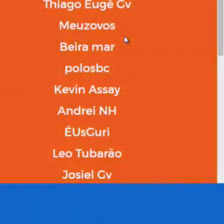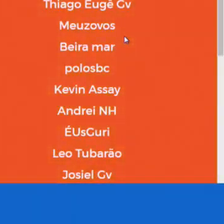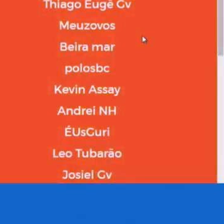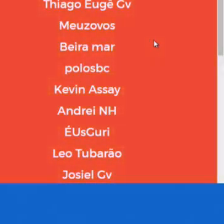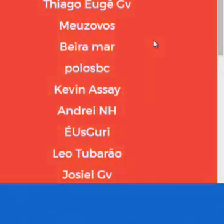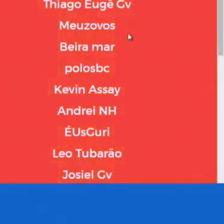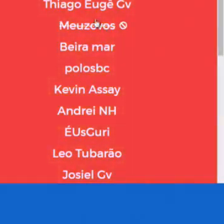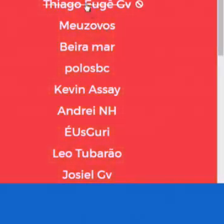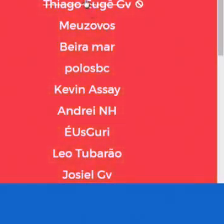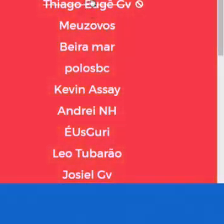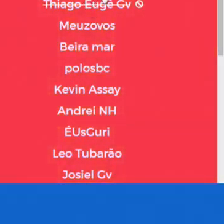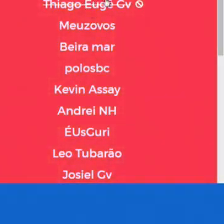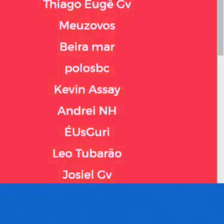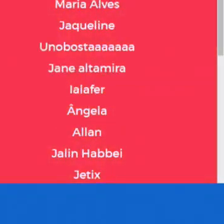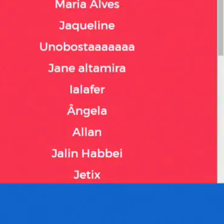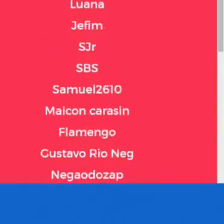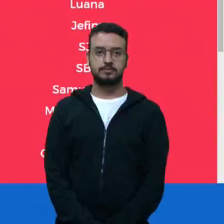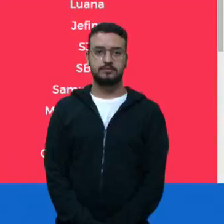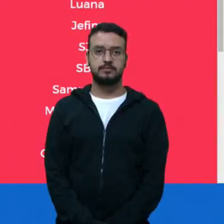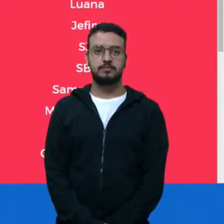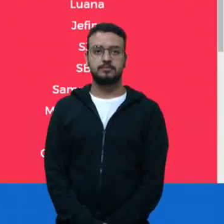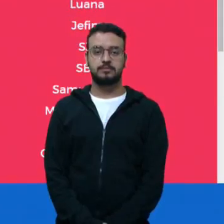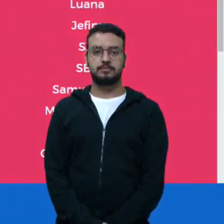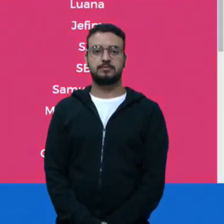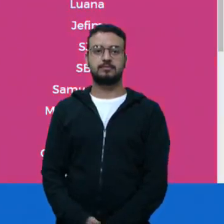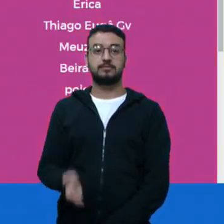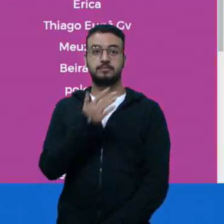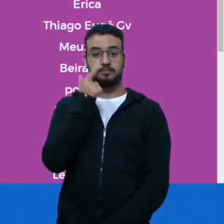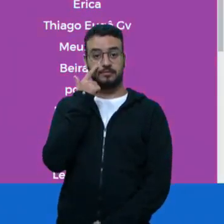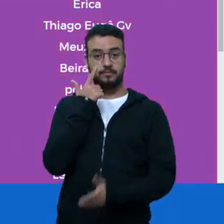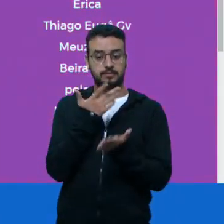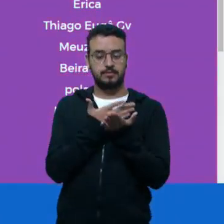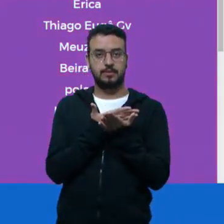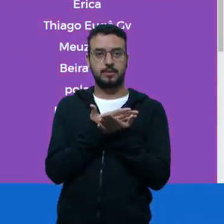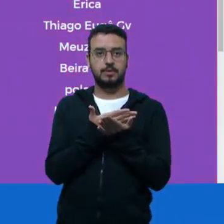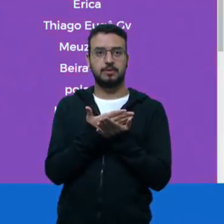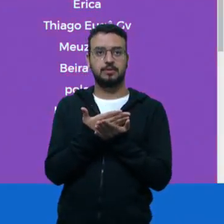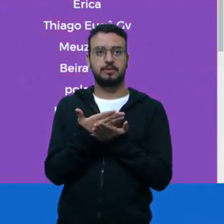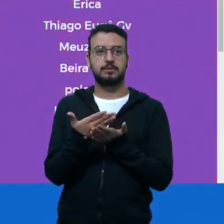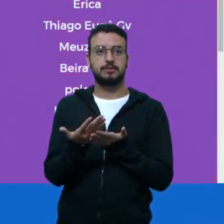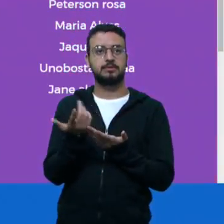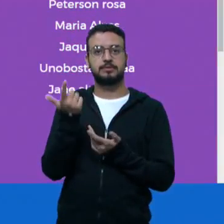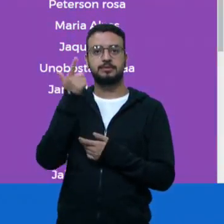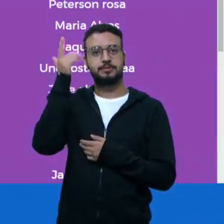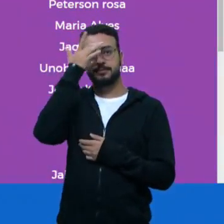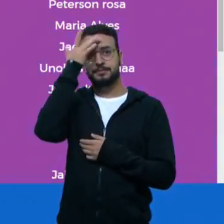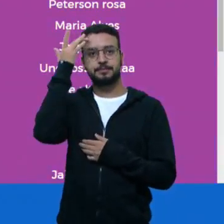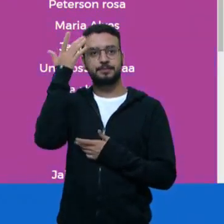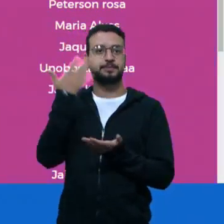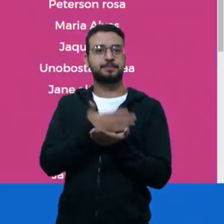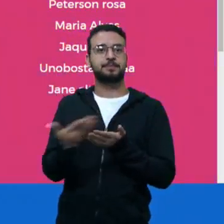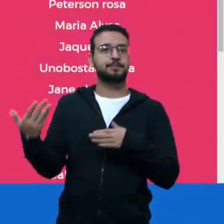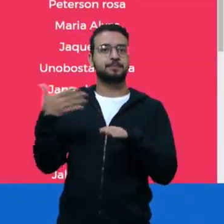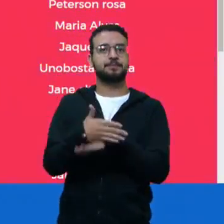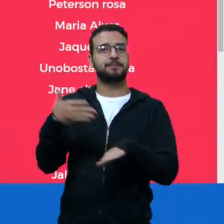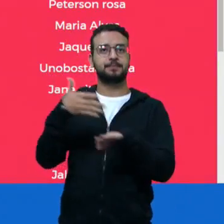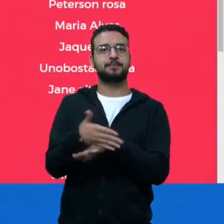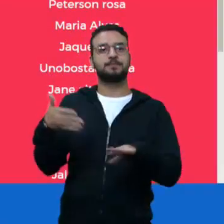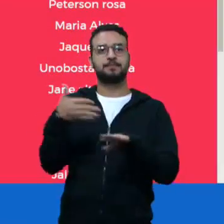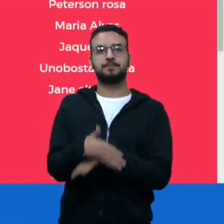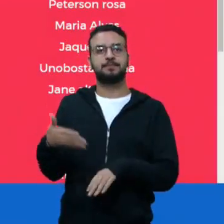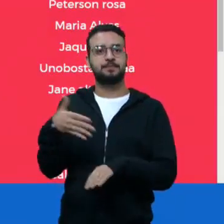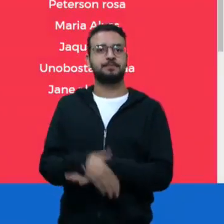Bom, pessoal, a gente vai começar então, tá bom? Então vamos lá? Aí, agora que eu falei que a gente vai começar, tá entrando todo mundo, né? Vamos lá,